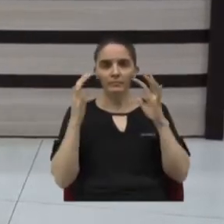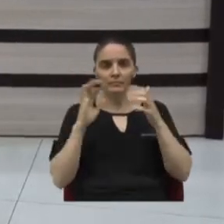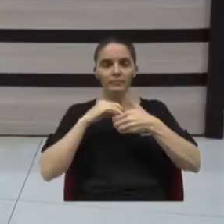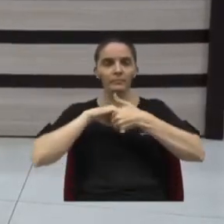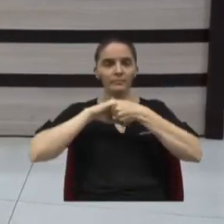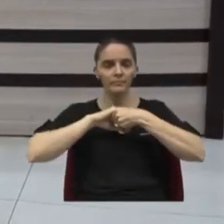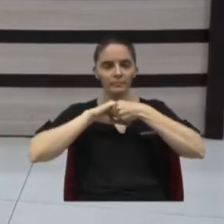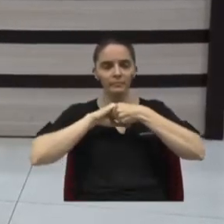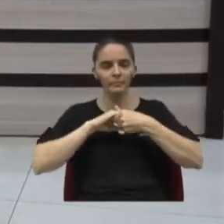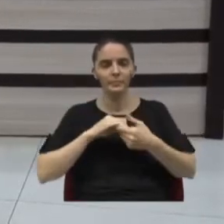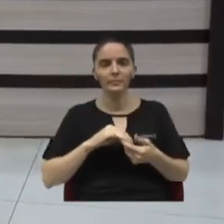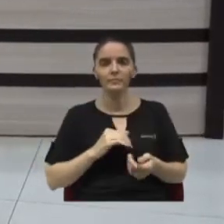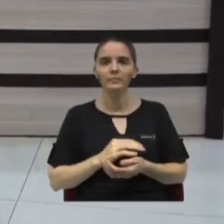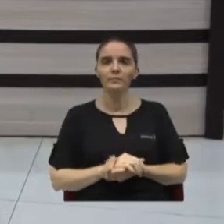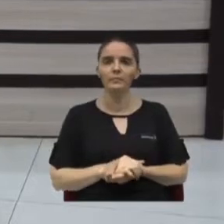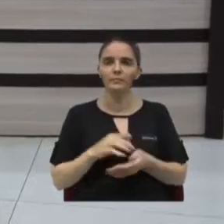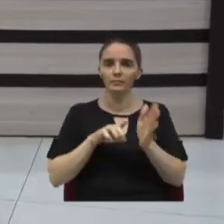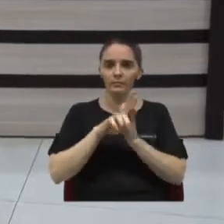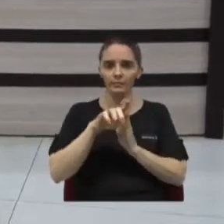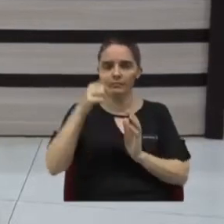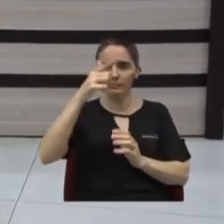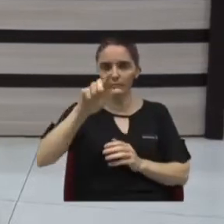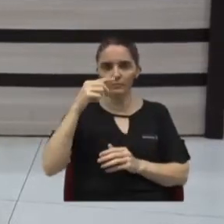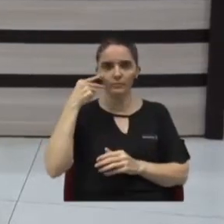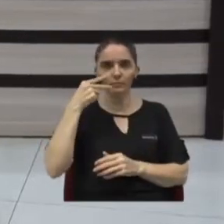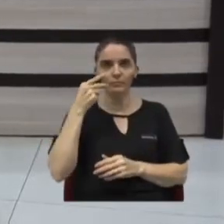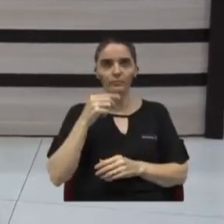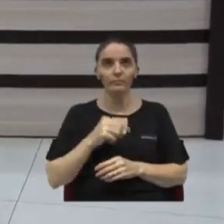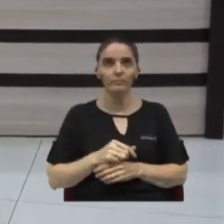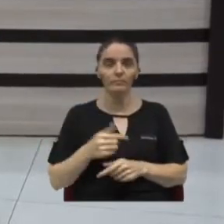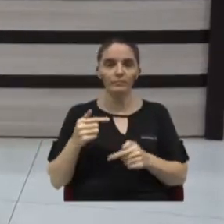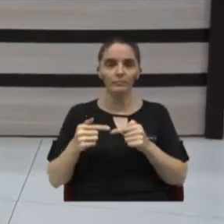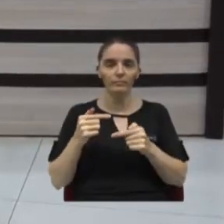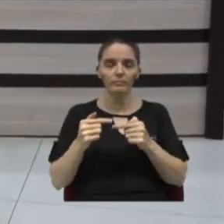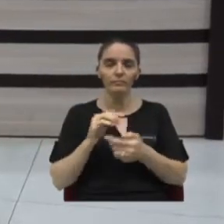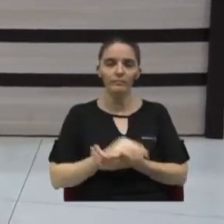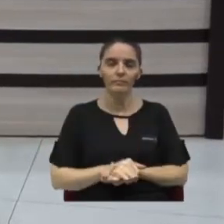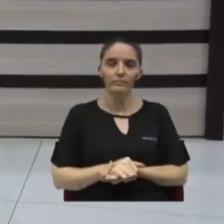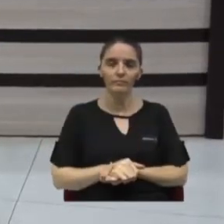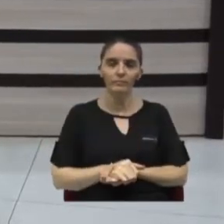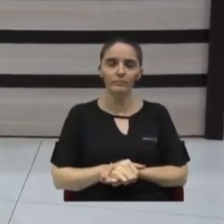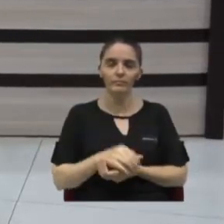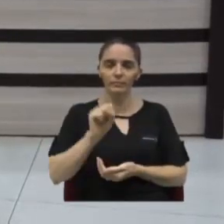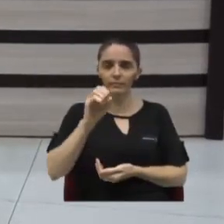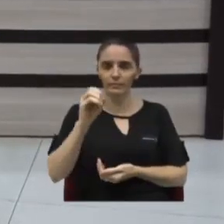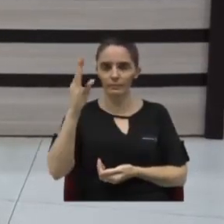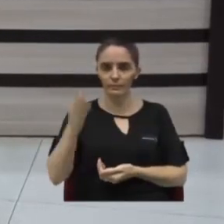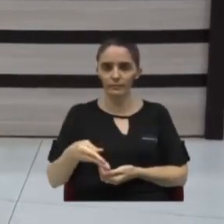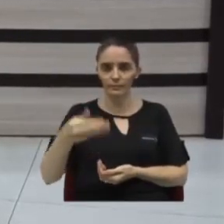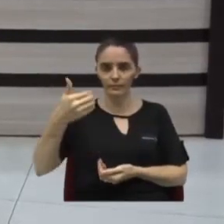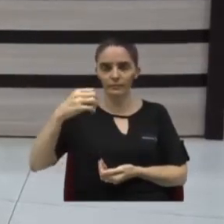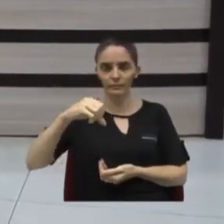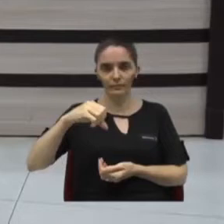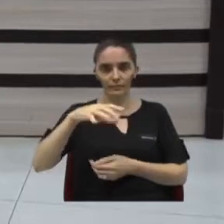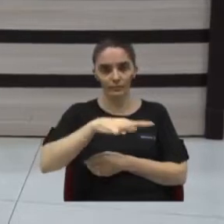requerimento. Mais algum vereador deseja discutir o requerimento? Para discutir o requerimento 80/19 sobre a